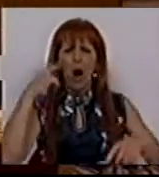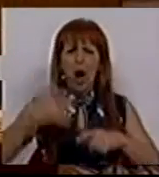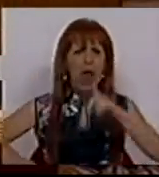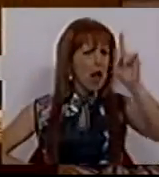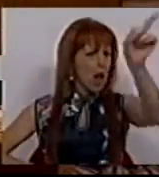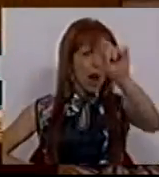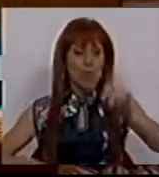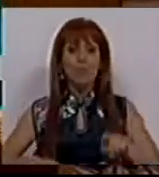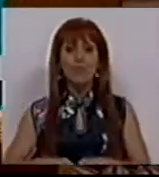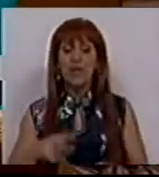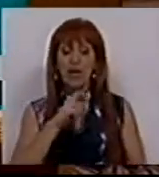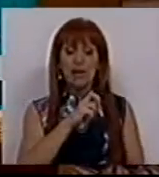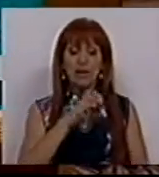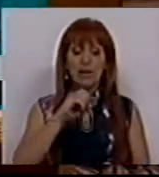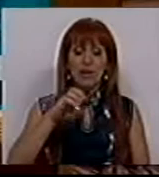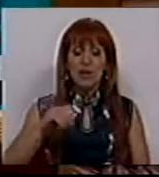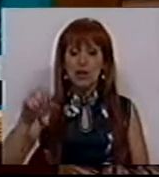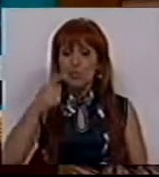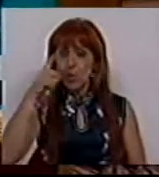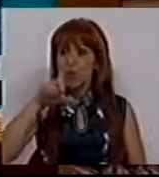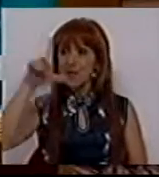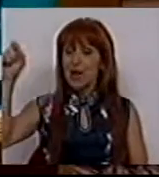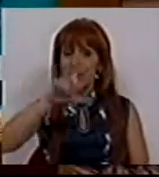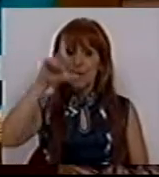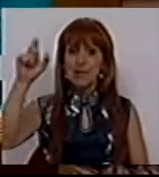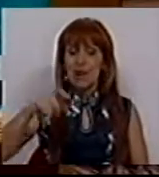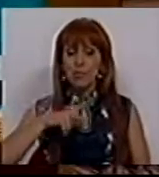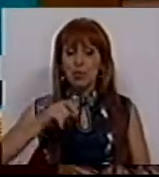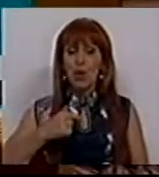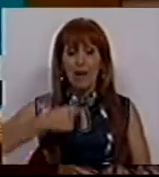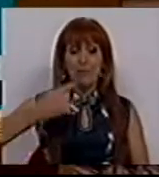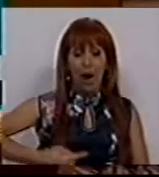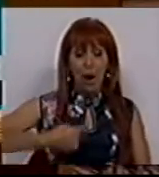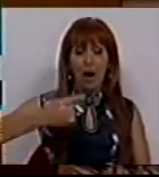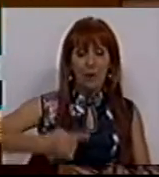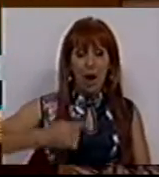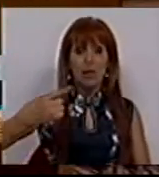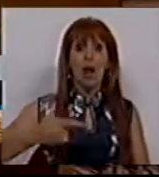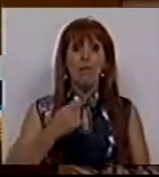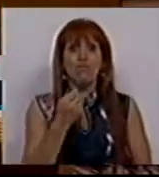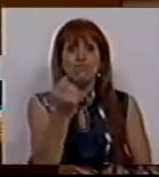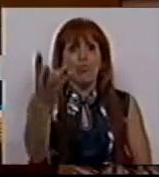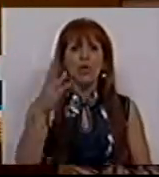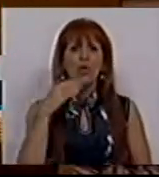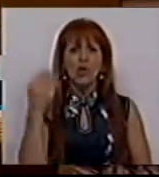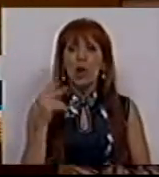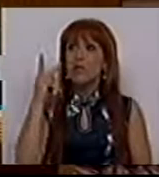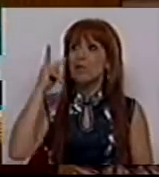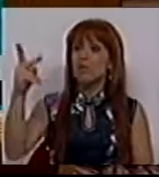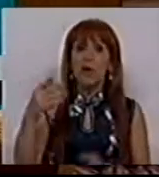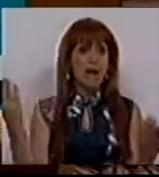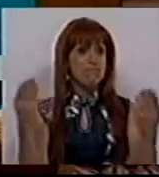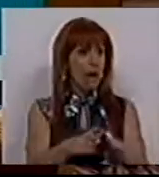acaso. São 300 pessoas que saem do país a cada dia que passa, muitos e muitas jovens que só vêem